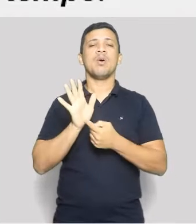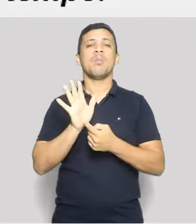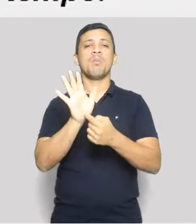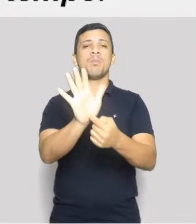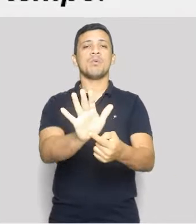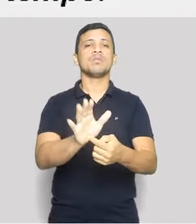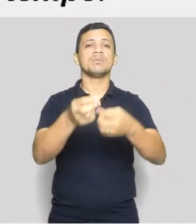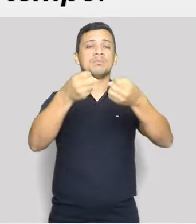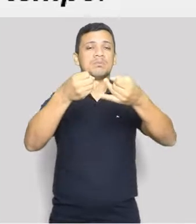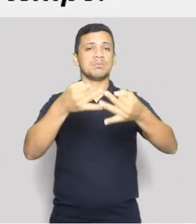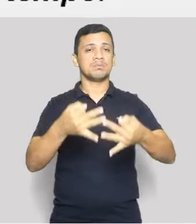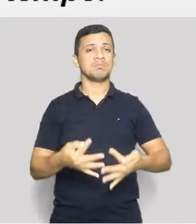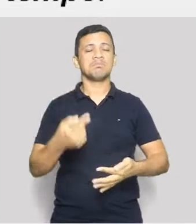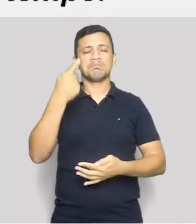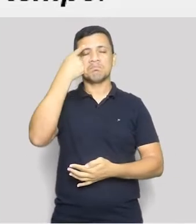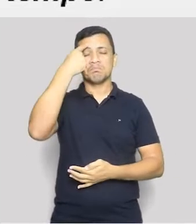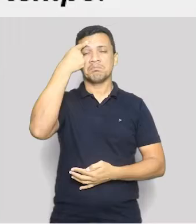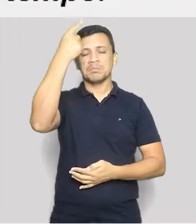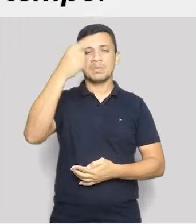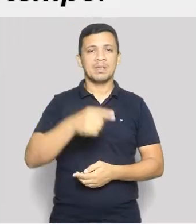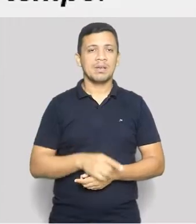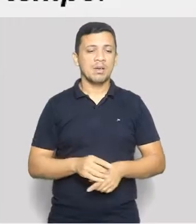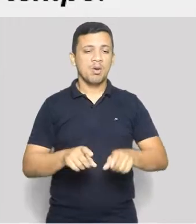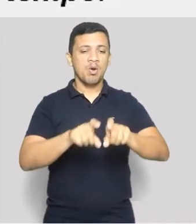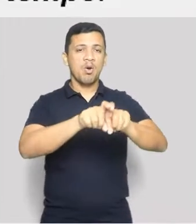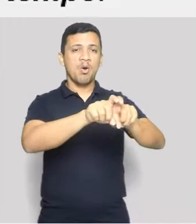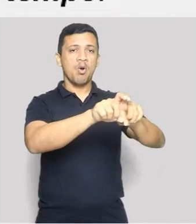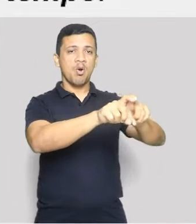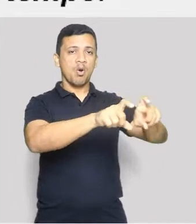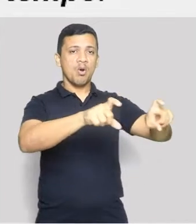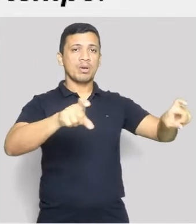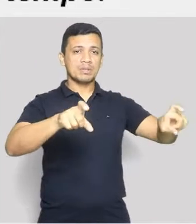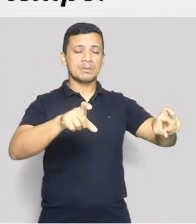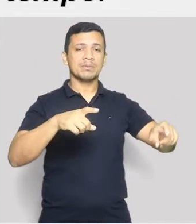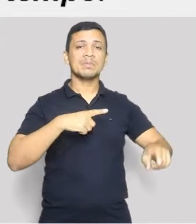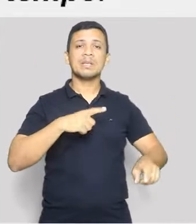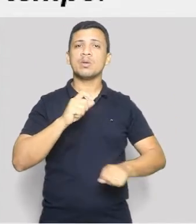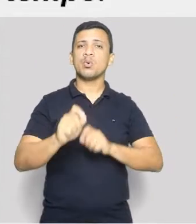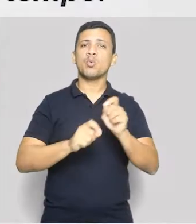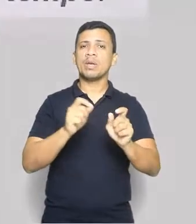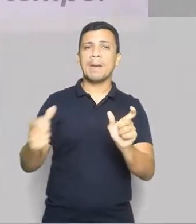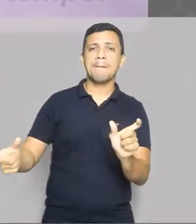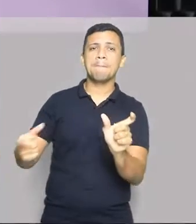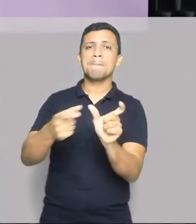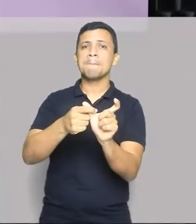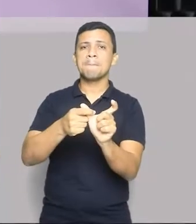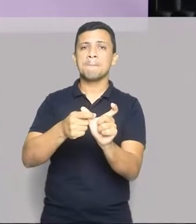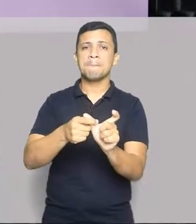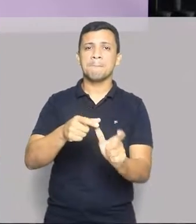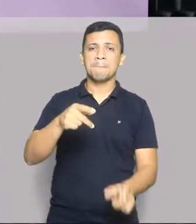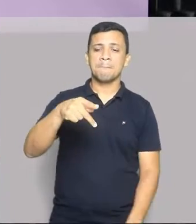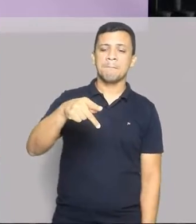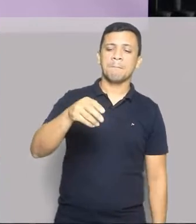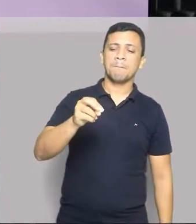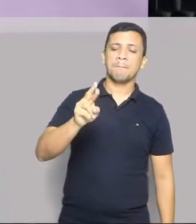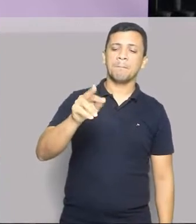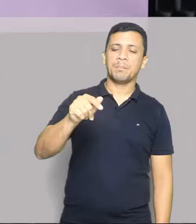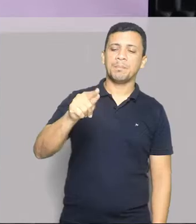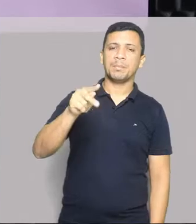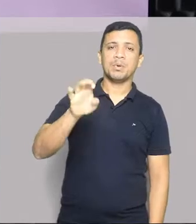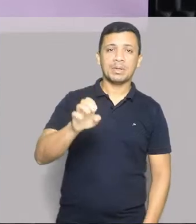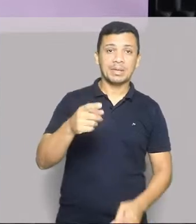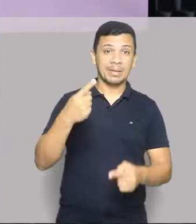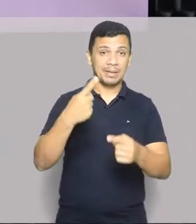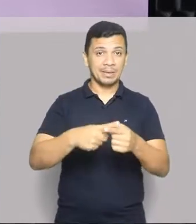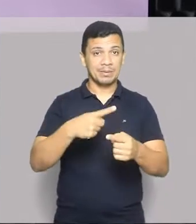dada toda vez que uma oração, normalmente introduzida pelo conectivo porque ou pois, ela explica, né, a